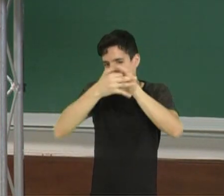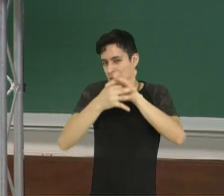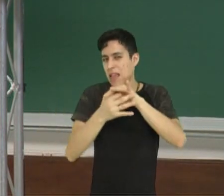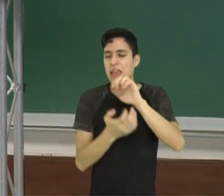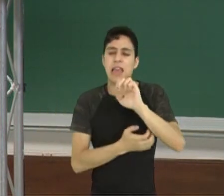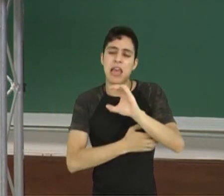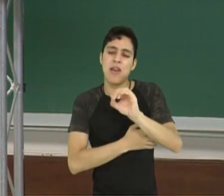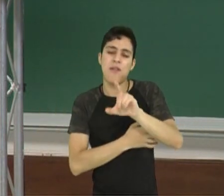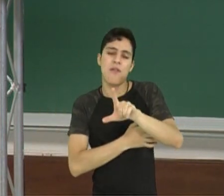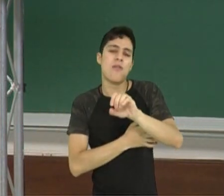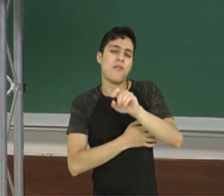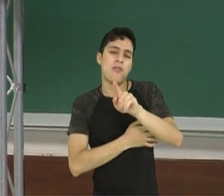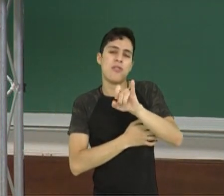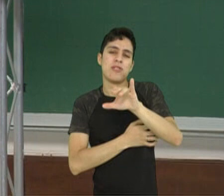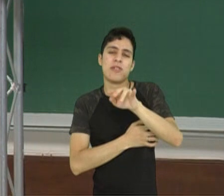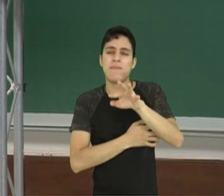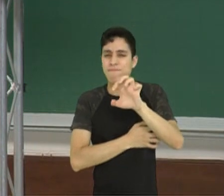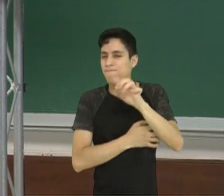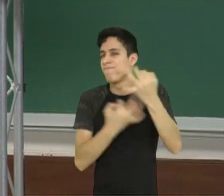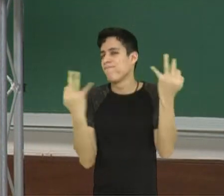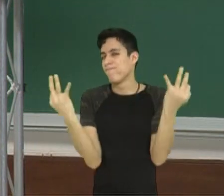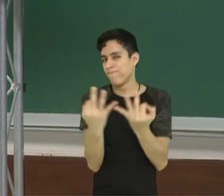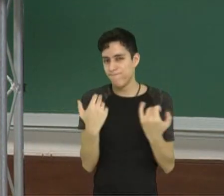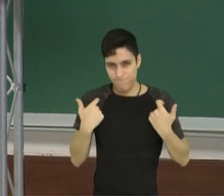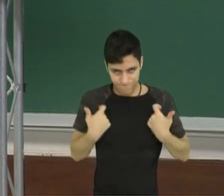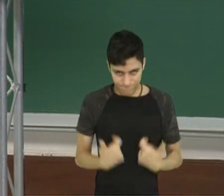muito legal para o nosso planeta.